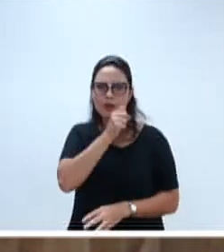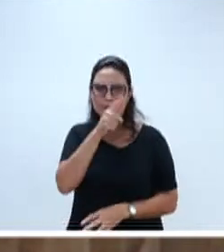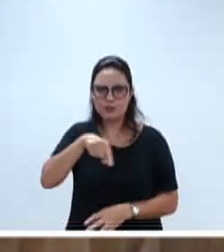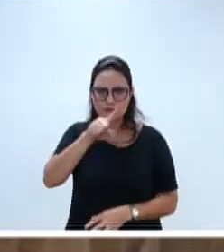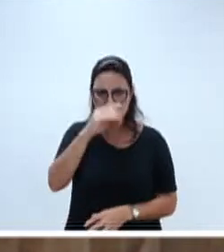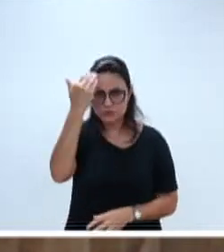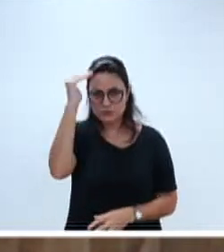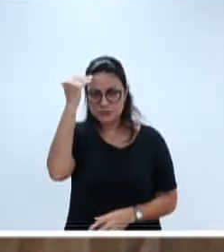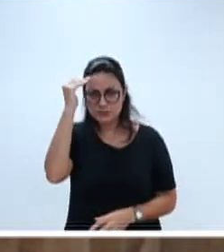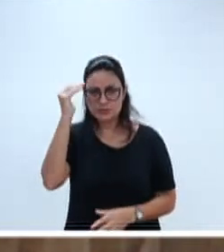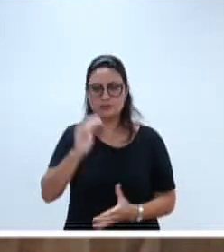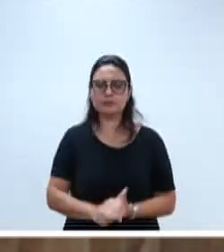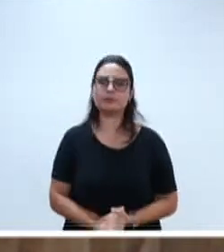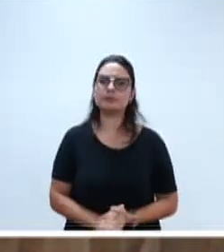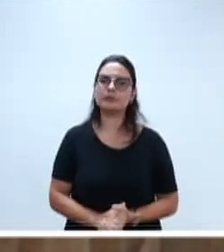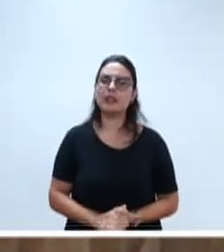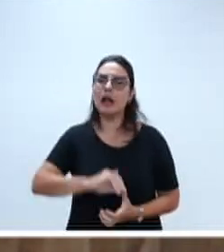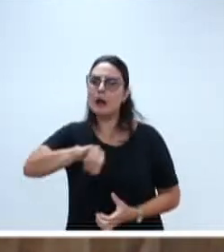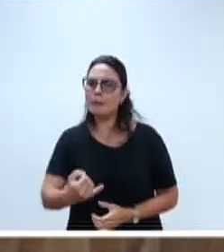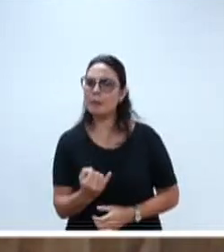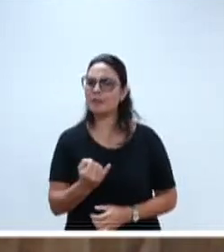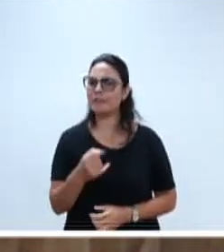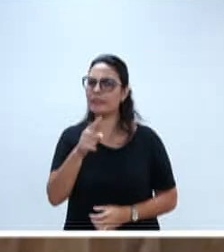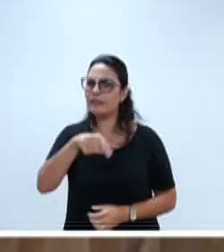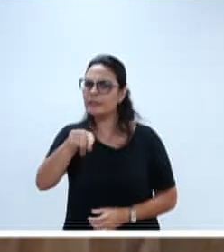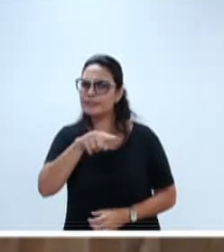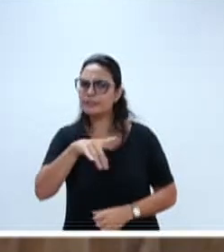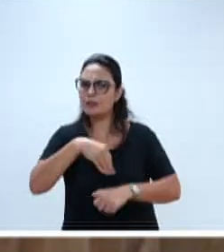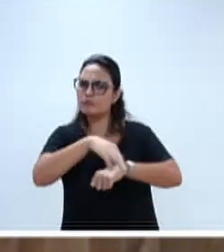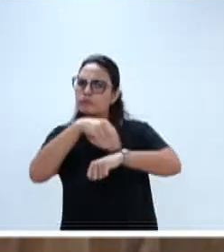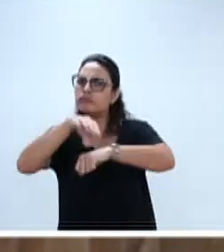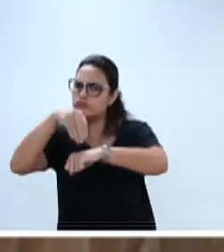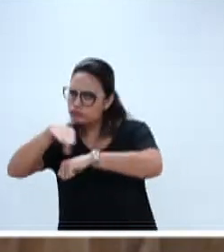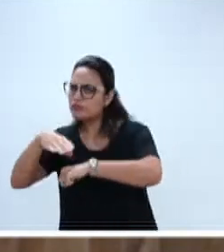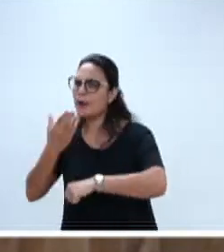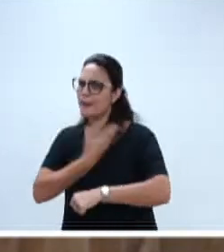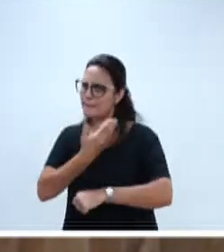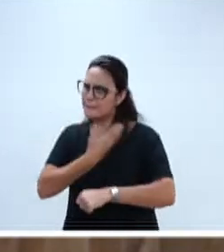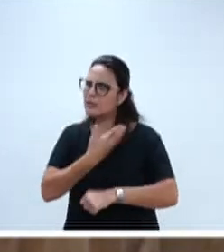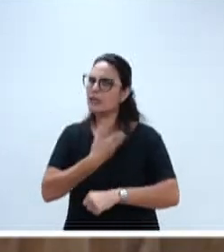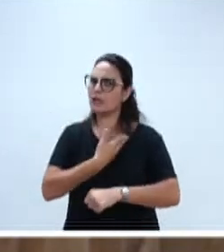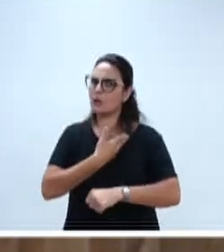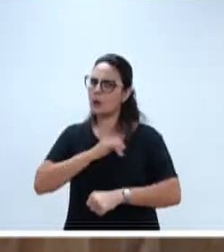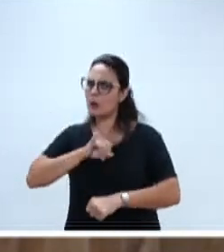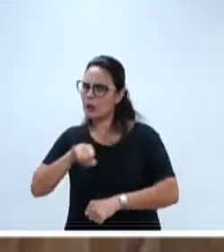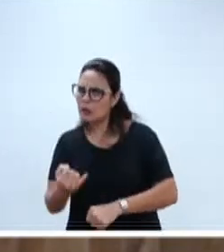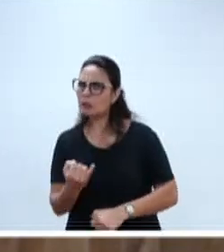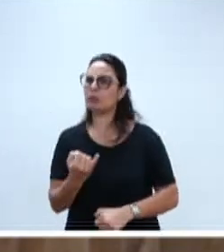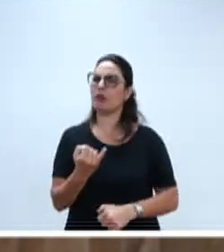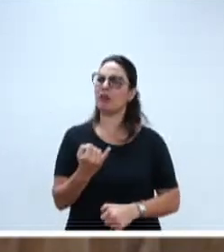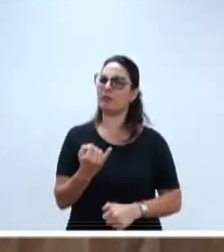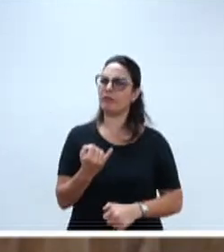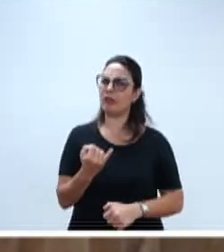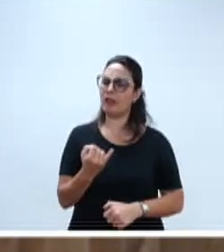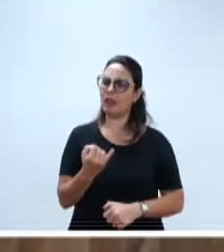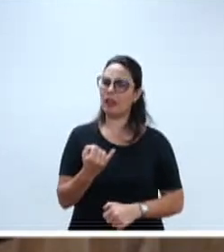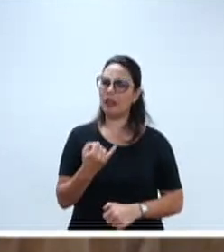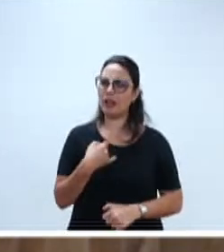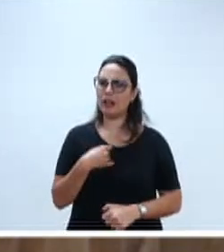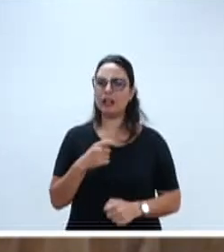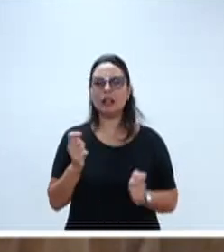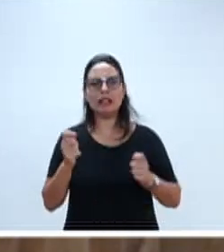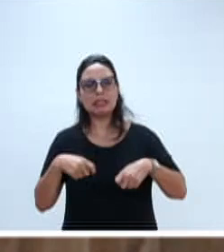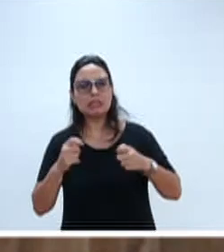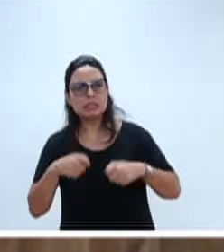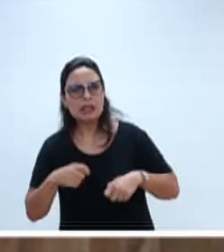eu esqueci de falar, mas passe esse link para abençoar muitas pessoas. Tá bom? Compartilhe aí nas suas redes sociais esse link.